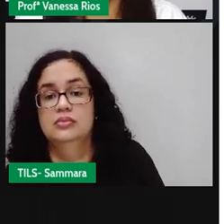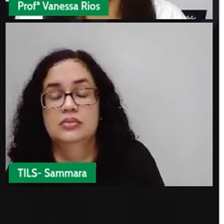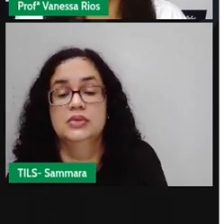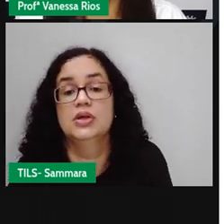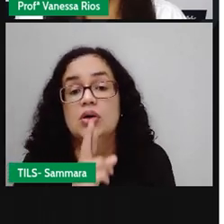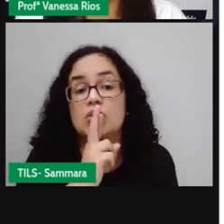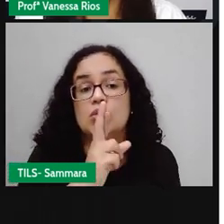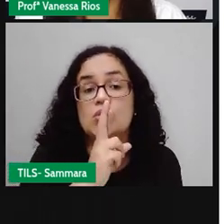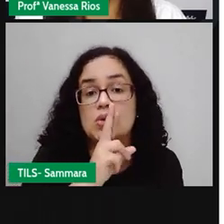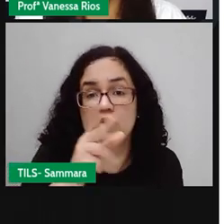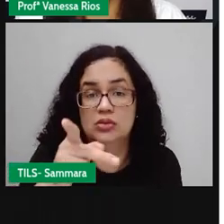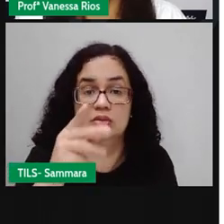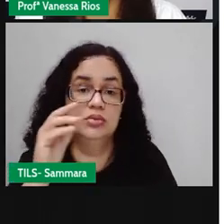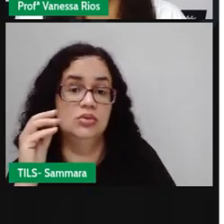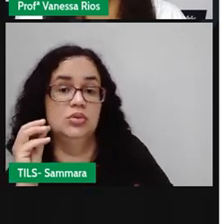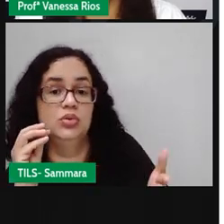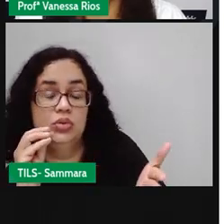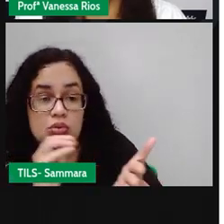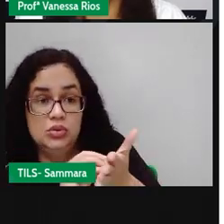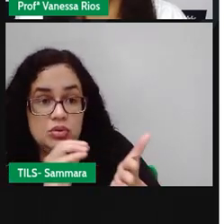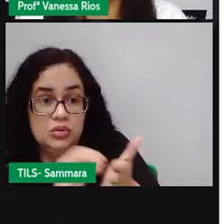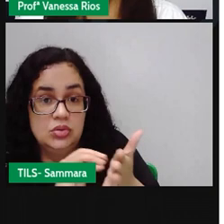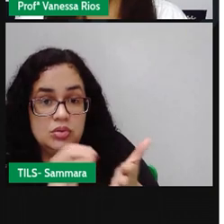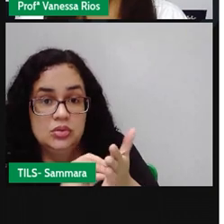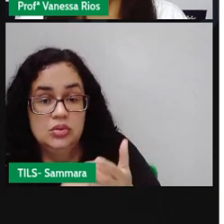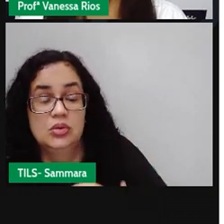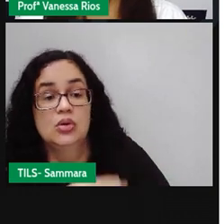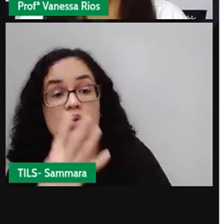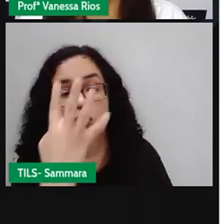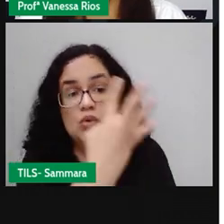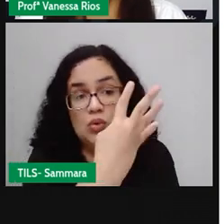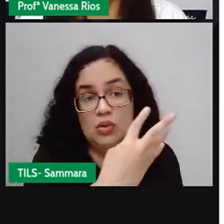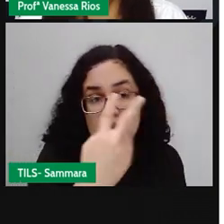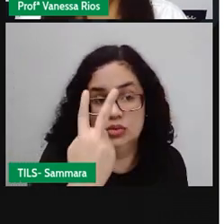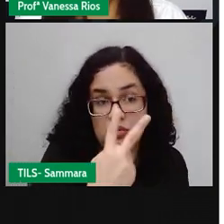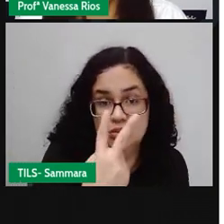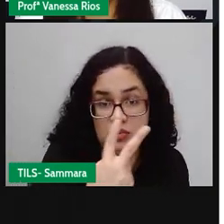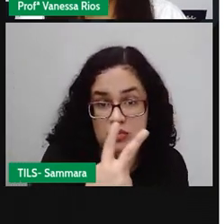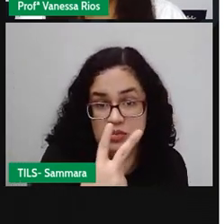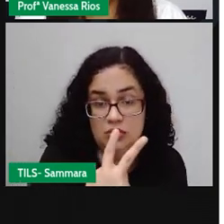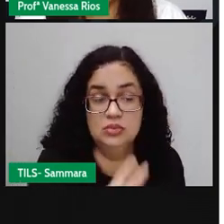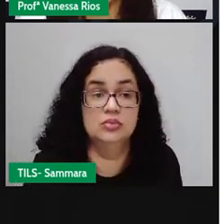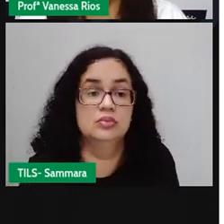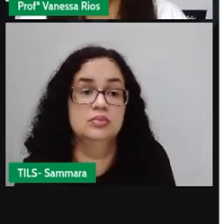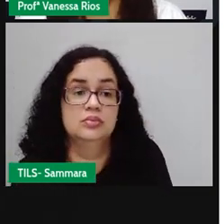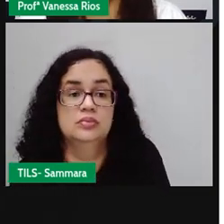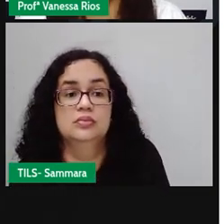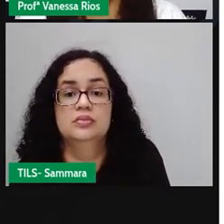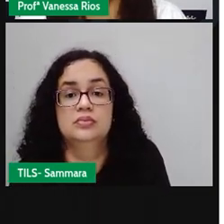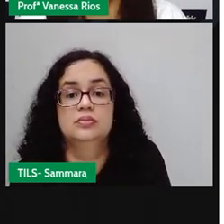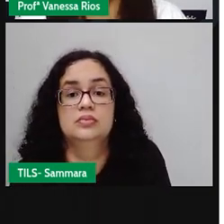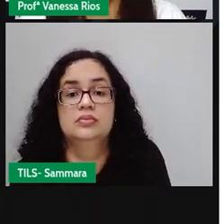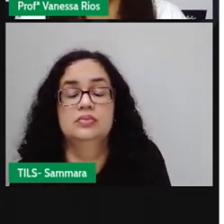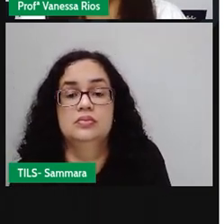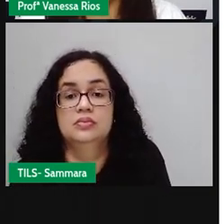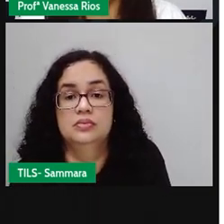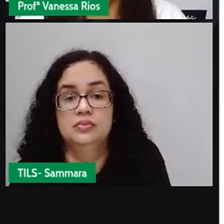Então, ó, a pecinha que estava faltando, a pecinha 4, 2, né? Ou 2, 4.